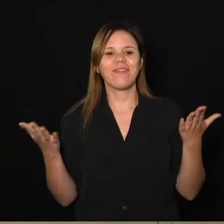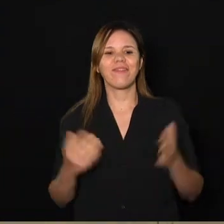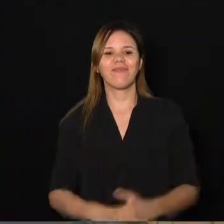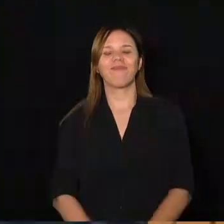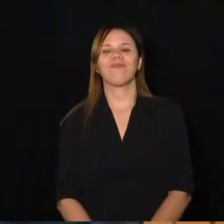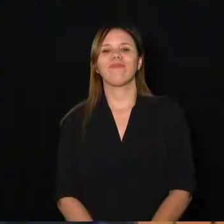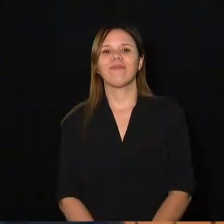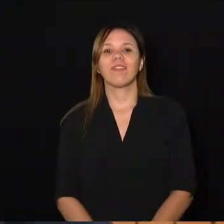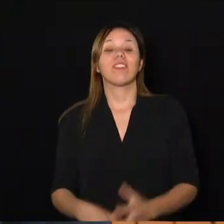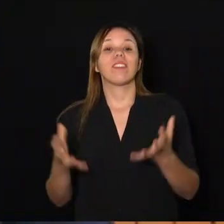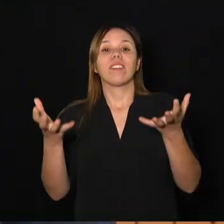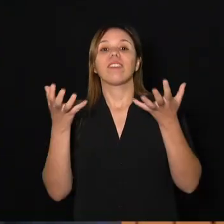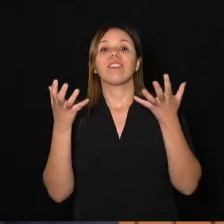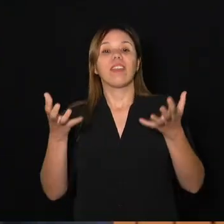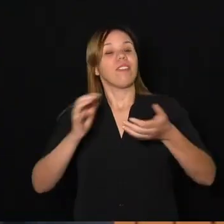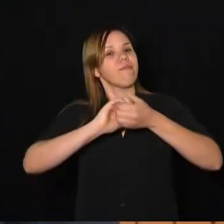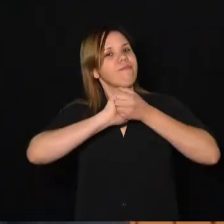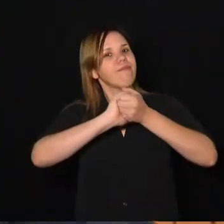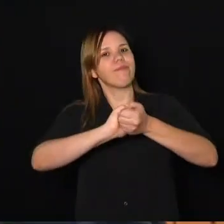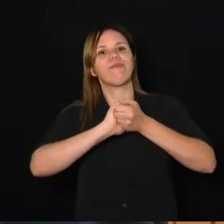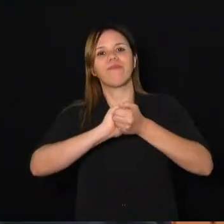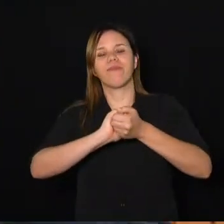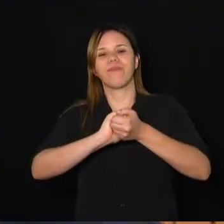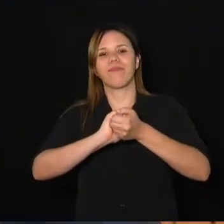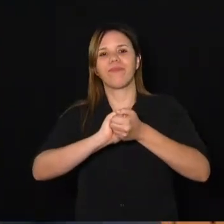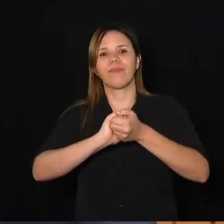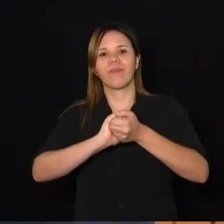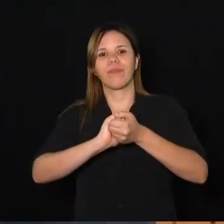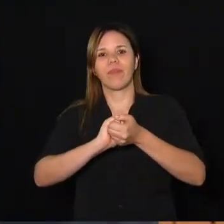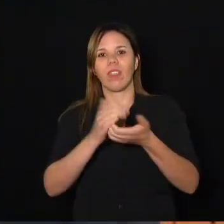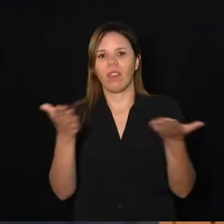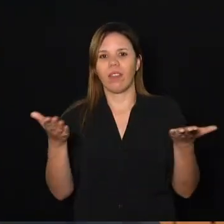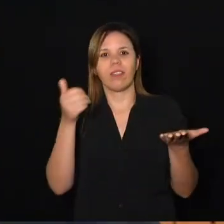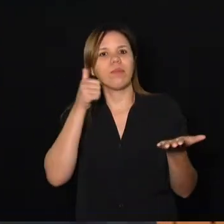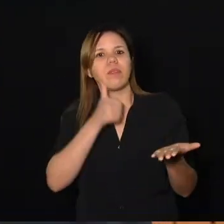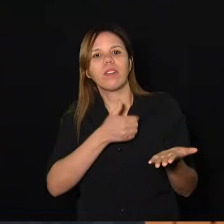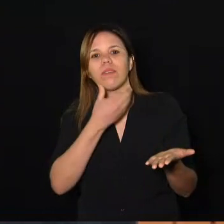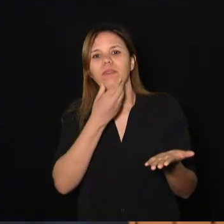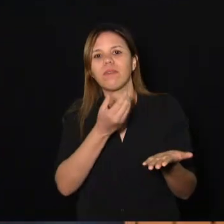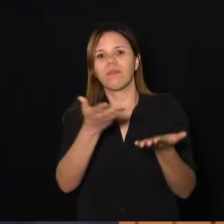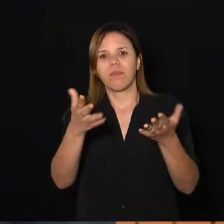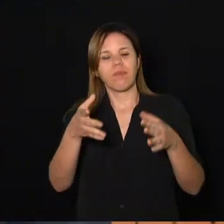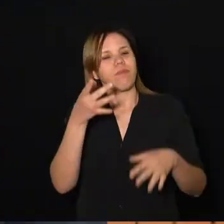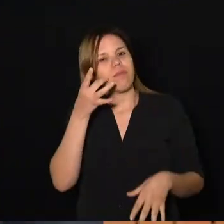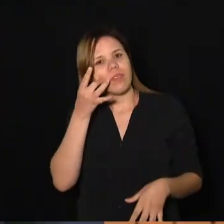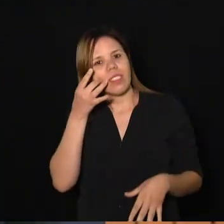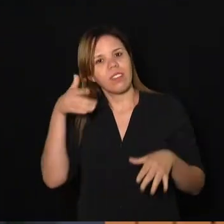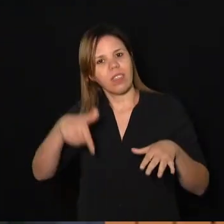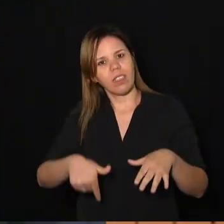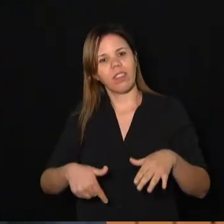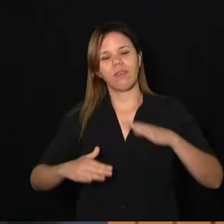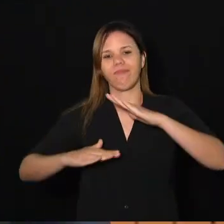eu queria cumprimentar os senhores e as senhoras presentes aqui na Câmara Municipal